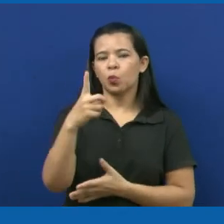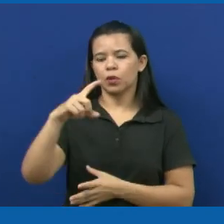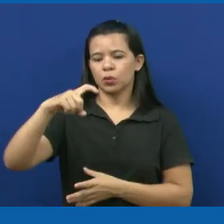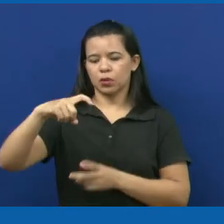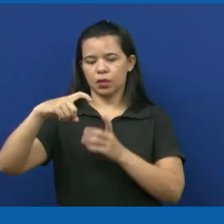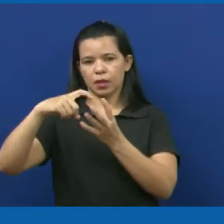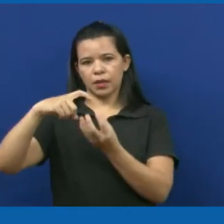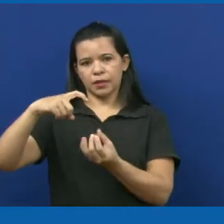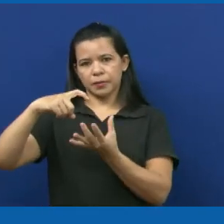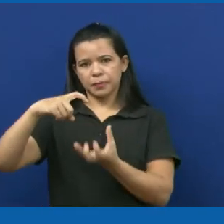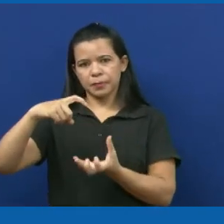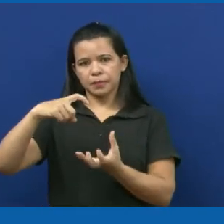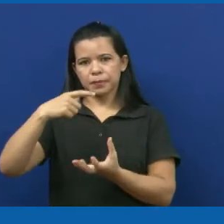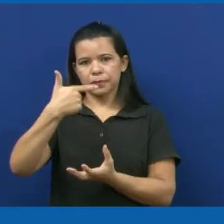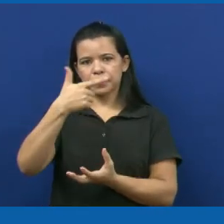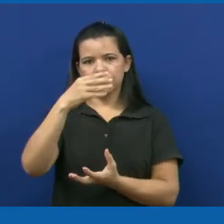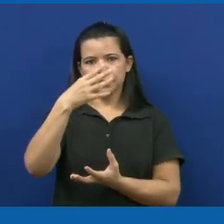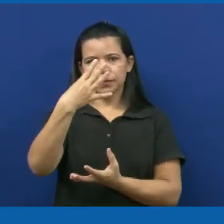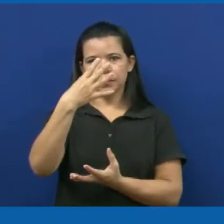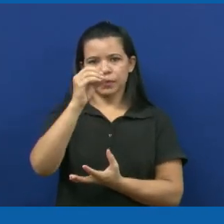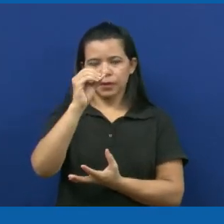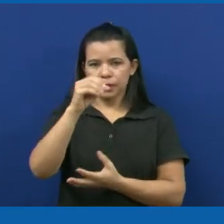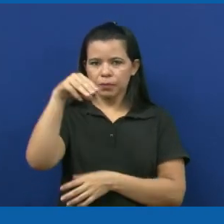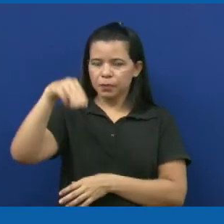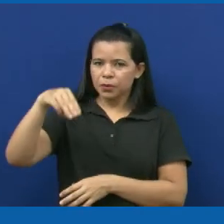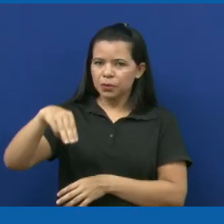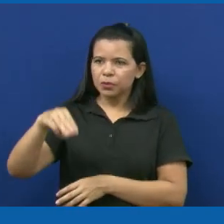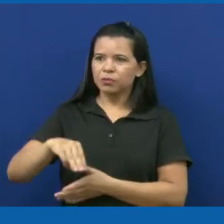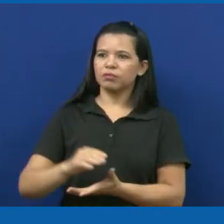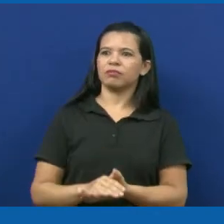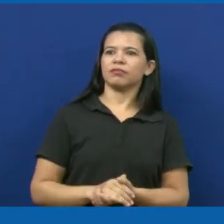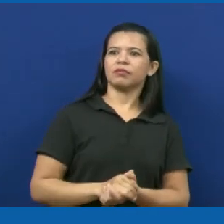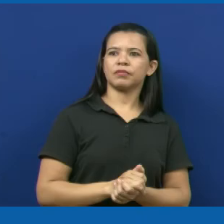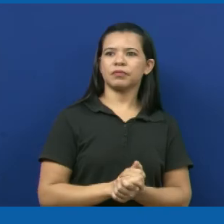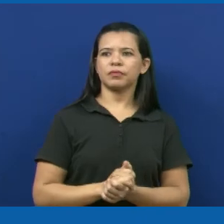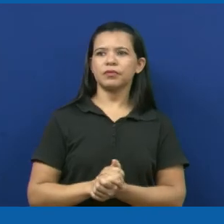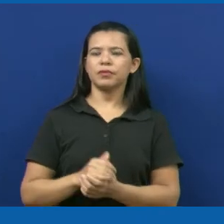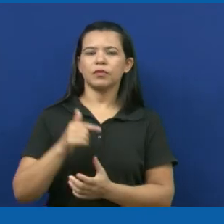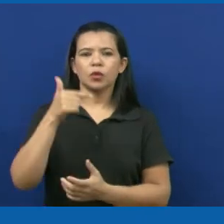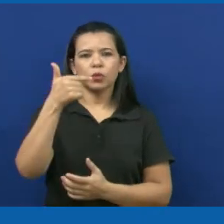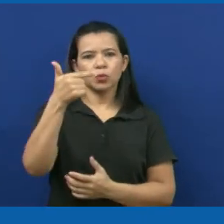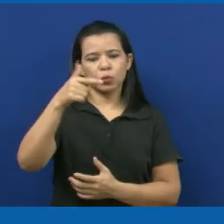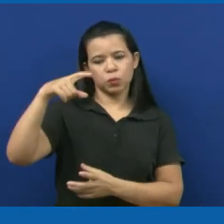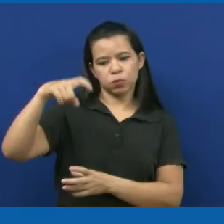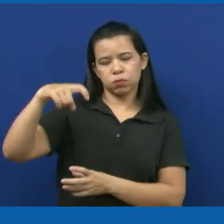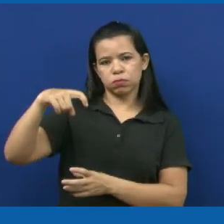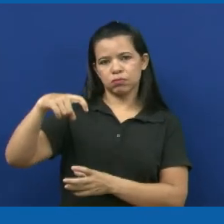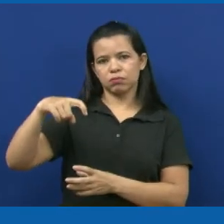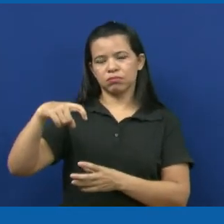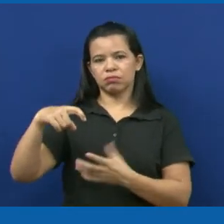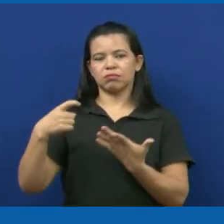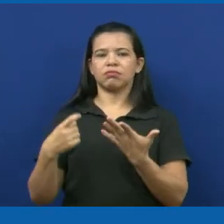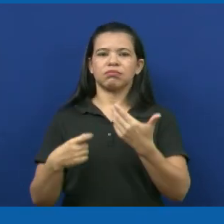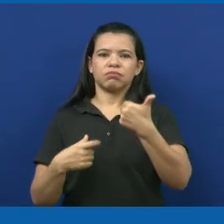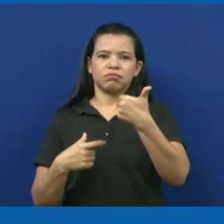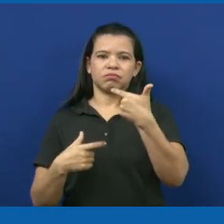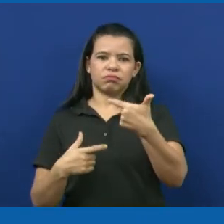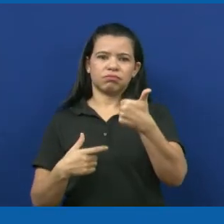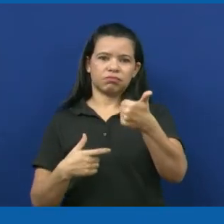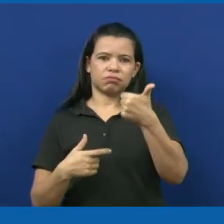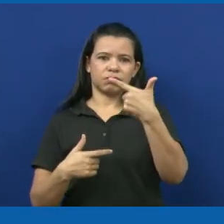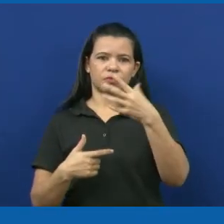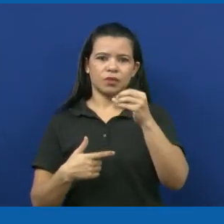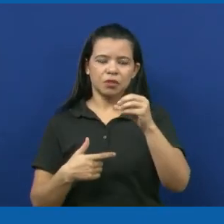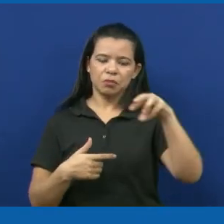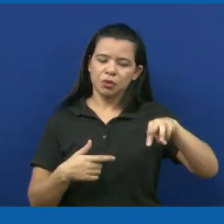Quando eu utilizo 2 torneiras, eu gasto 120 minutos. Quando eu utilizo 3 torneiras, eu gasto 80 minutos. E assim por diante.